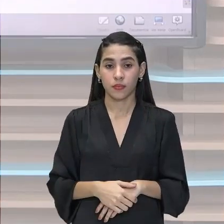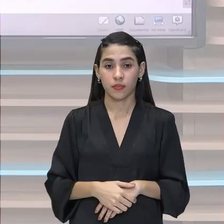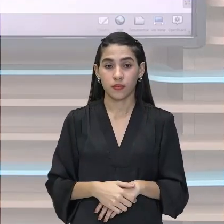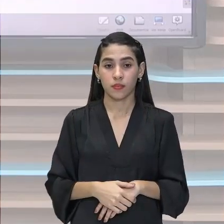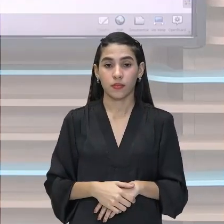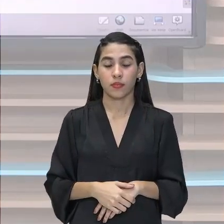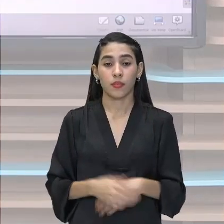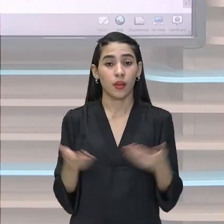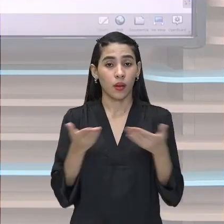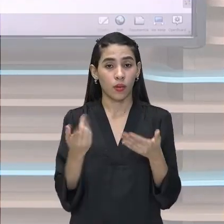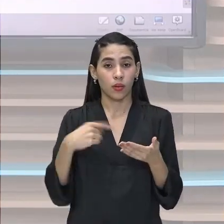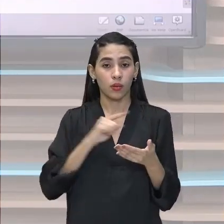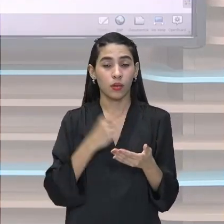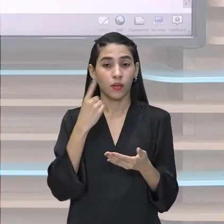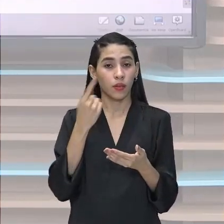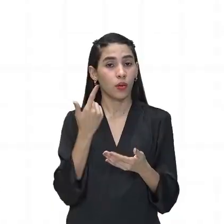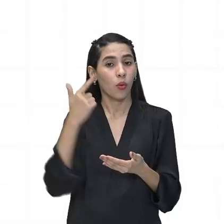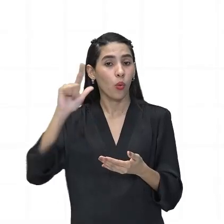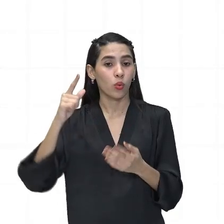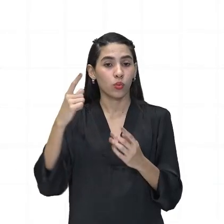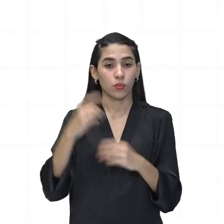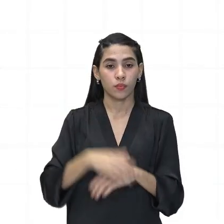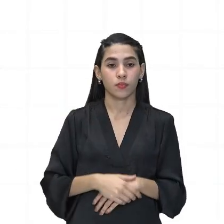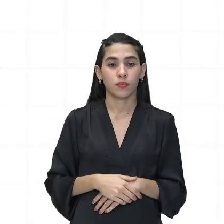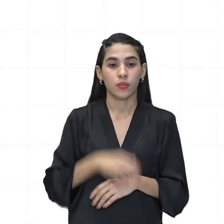próclise. Agora vamos ver mais um caso.